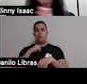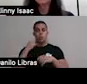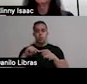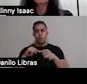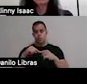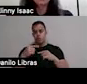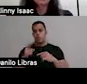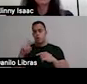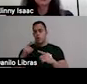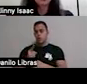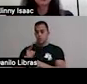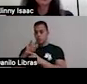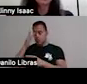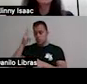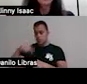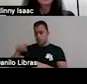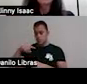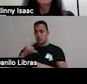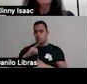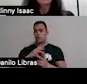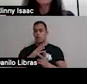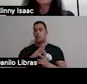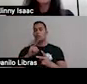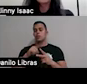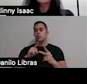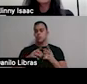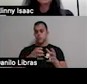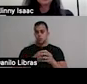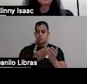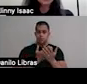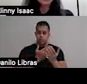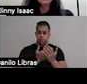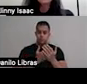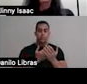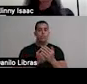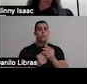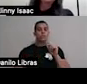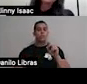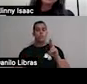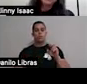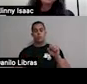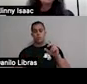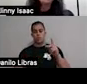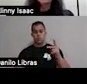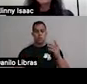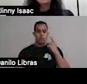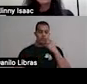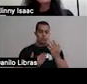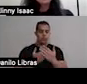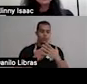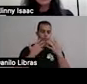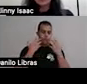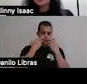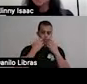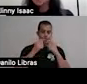sido diagnosticados com depressão, de dois biobancos, um biobanco para estudos de envelhecimento, da USP, e um biobanco do Stanley Brain Bank,